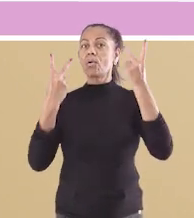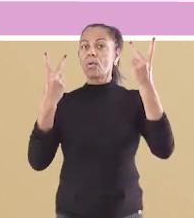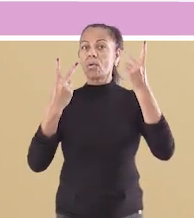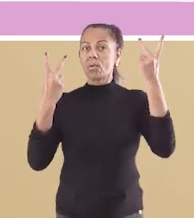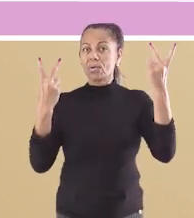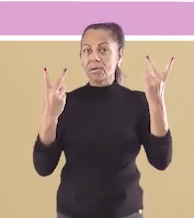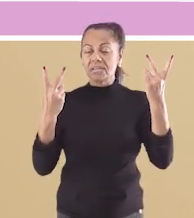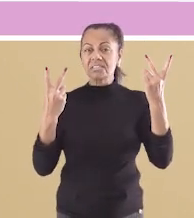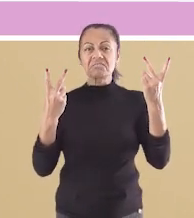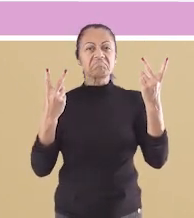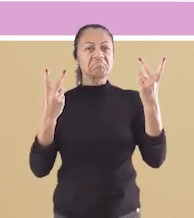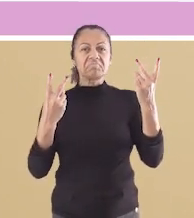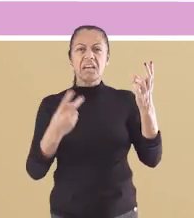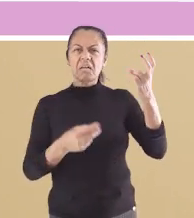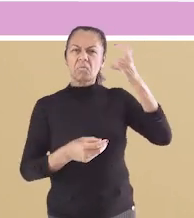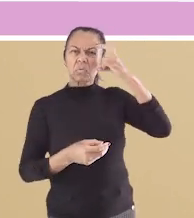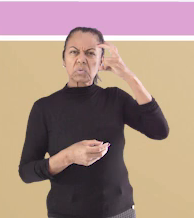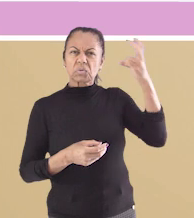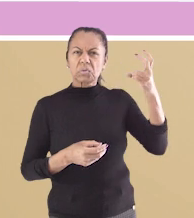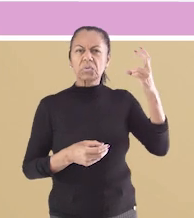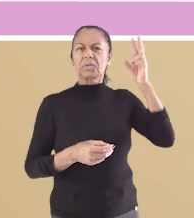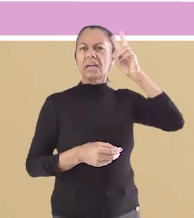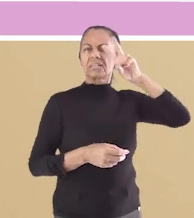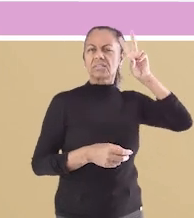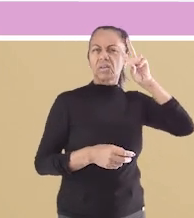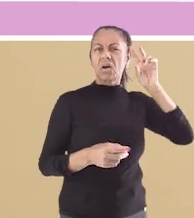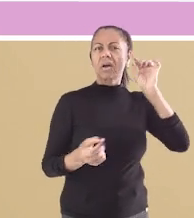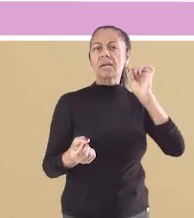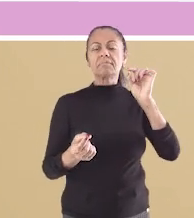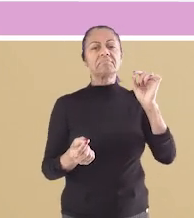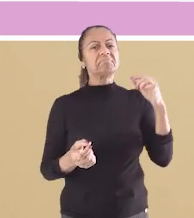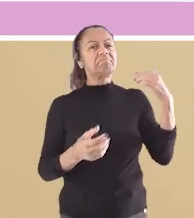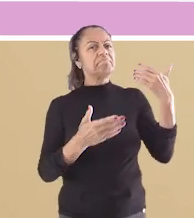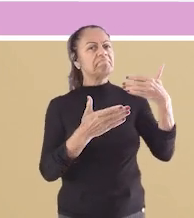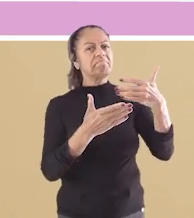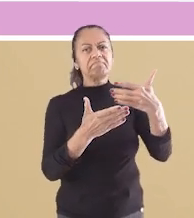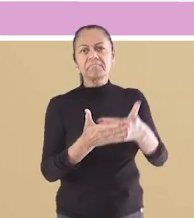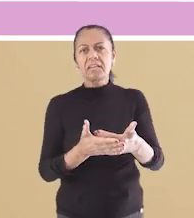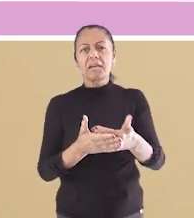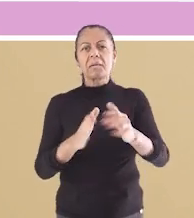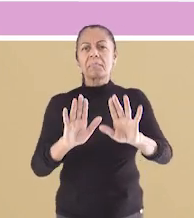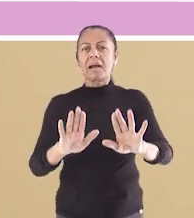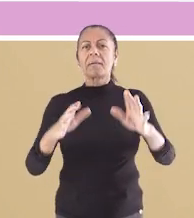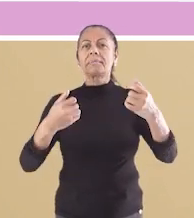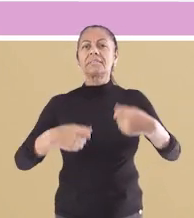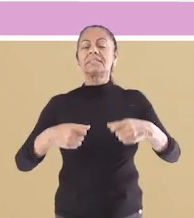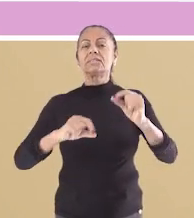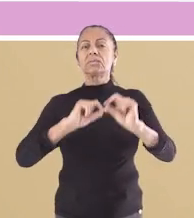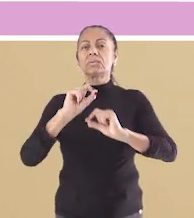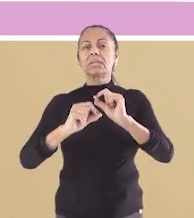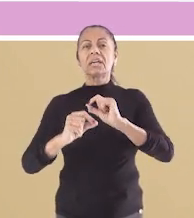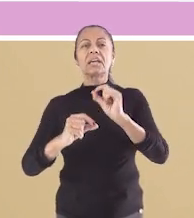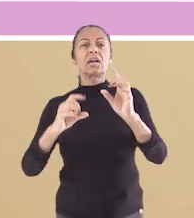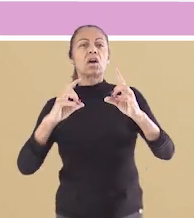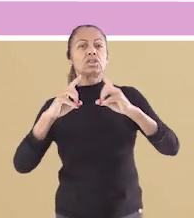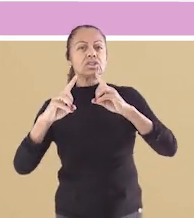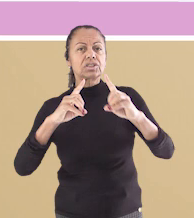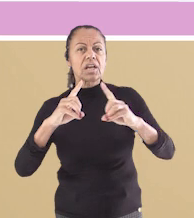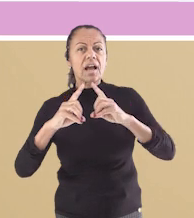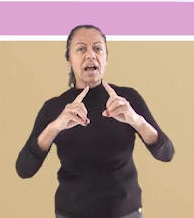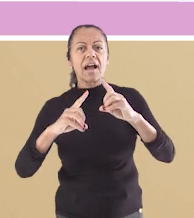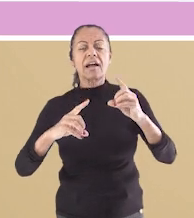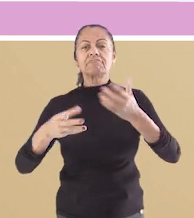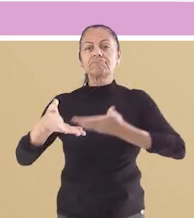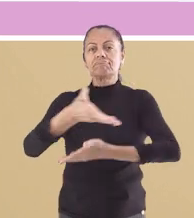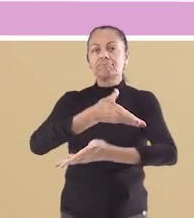têm valores em comum. Mesmo com culturas, histórias e entendimentos distintos a respeito do sagrado,